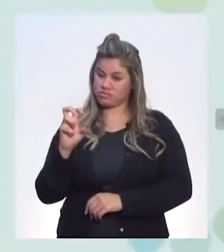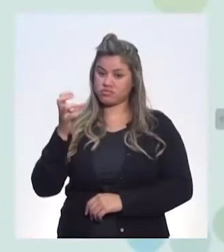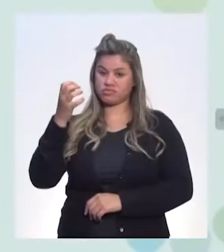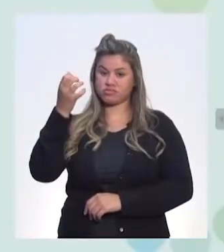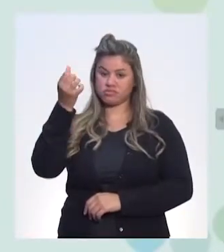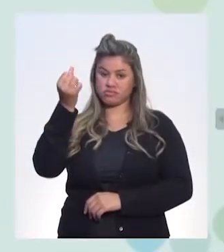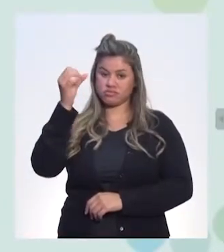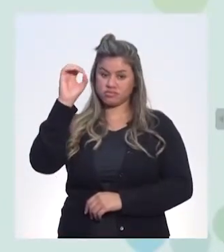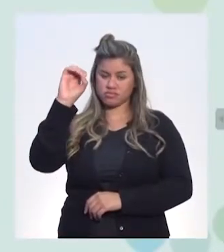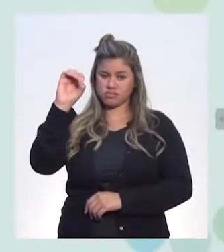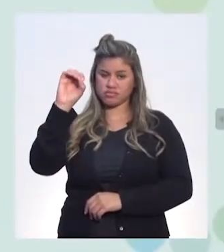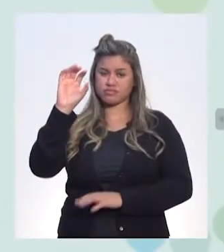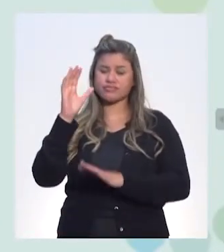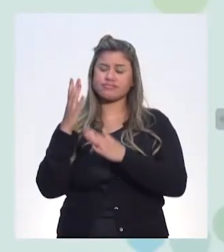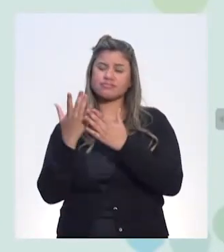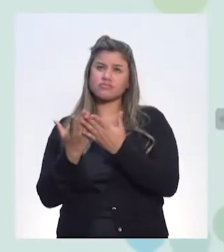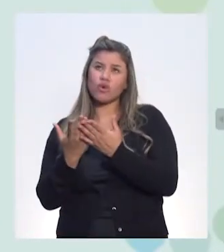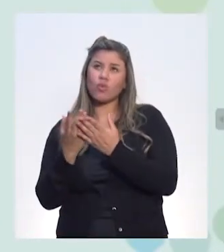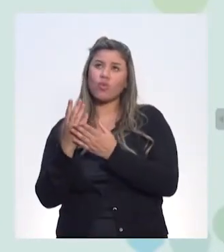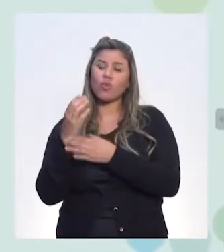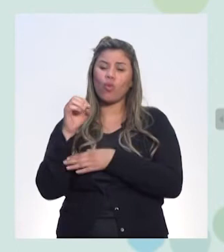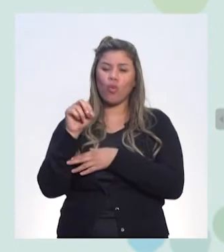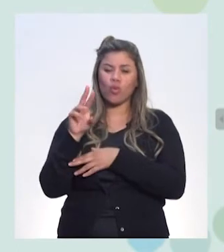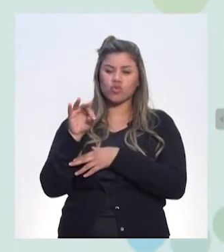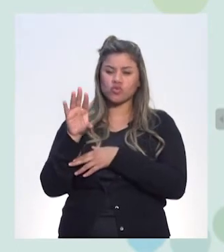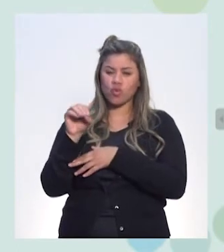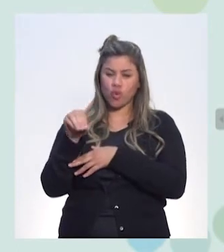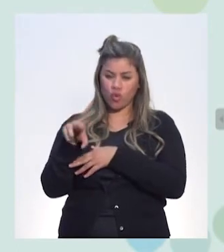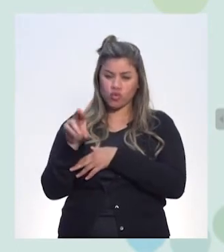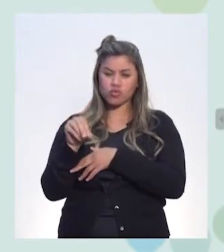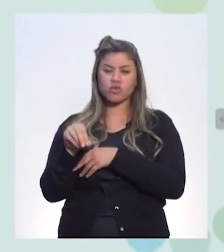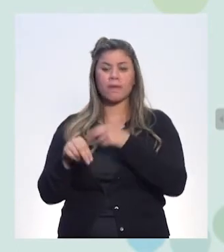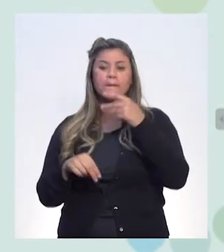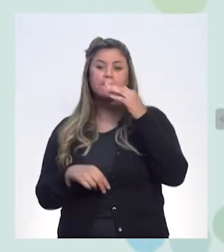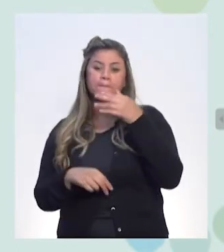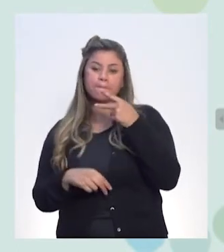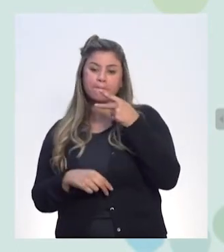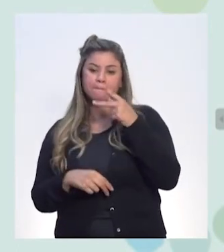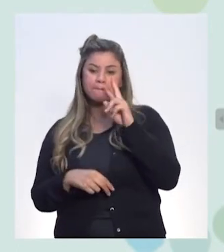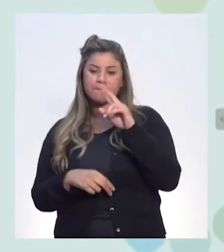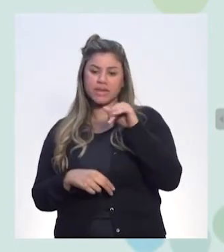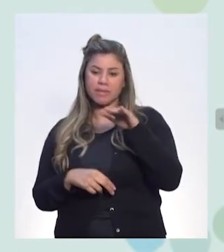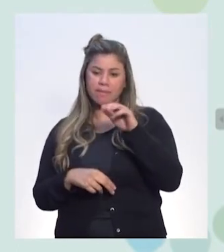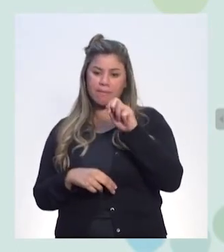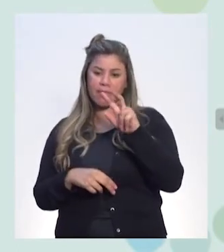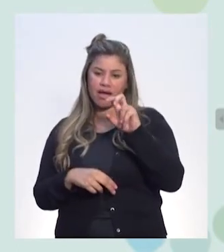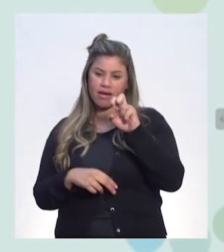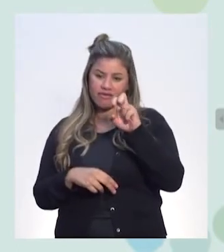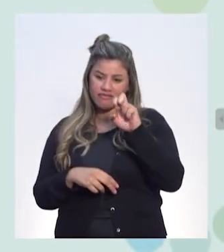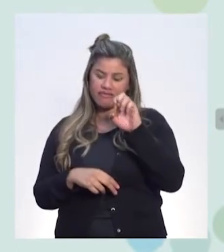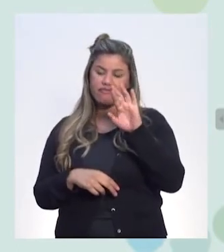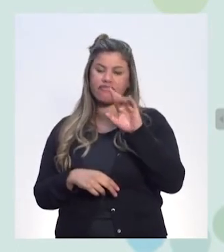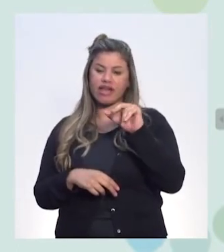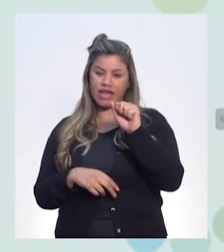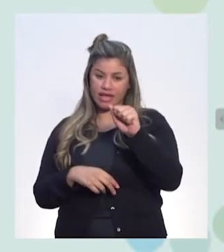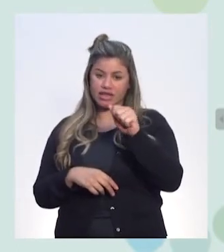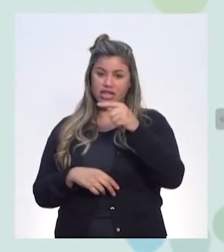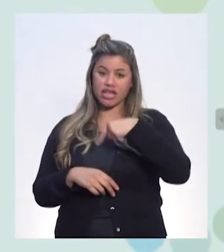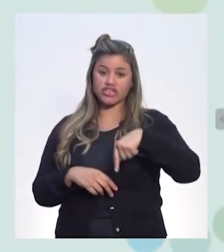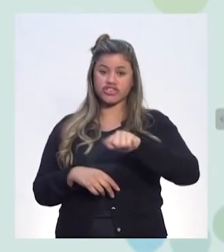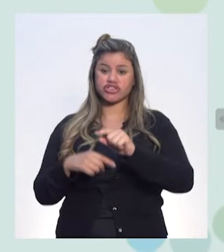tem o outono e a primavera? No outono e na primavera, a gente tem o